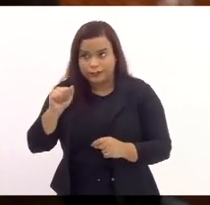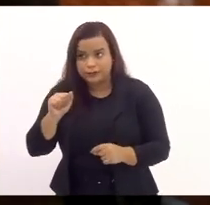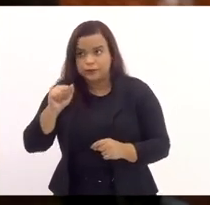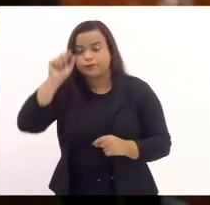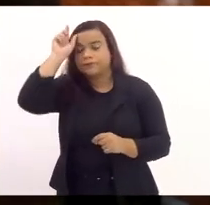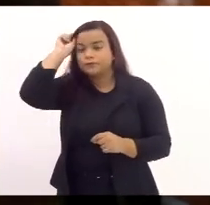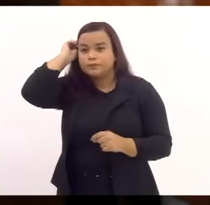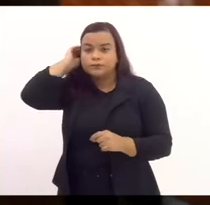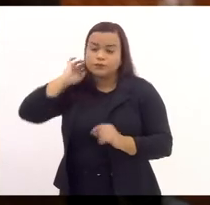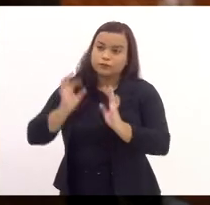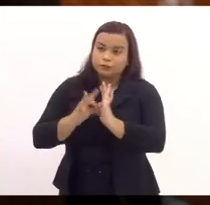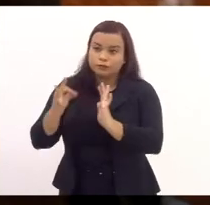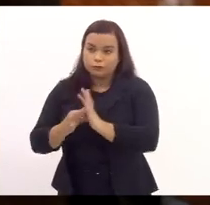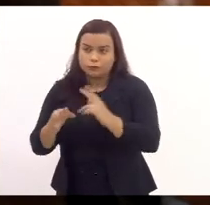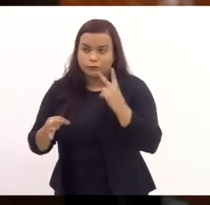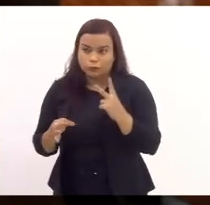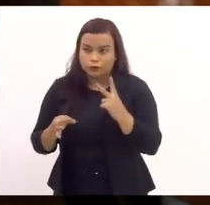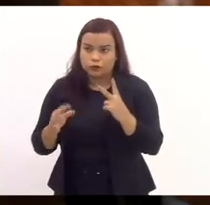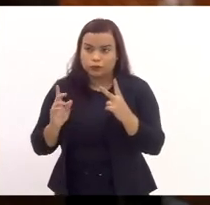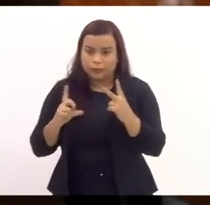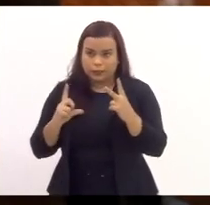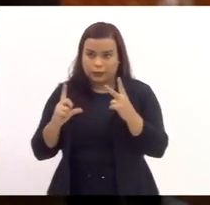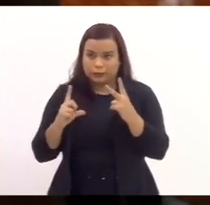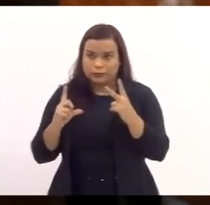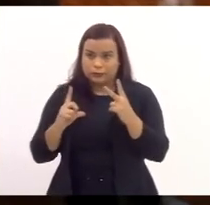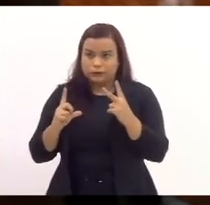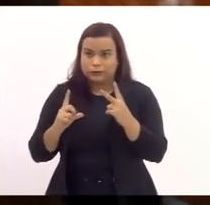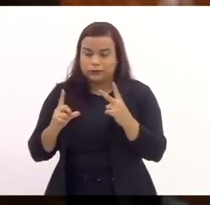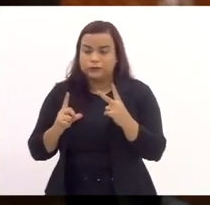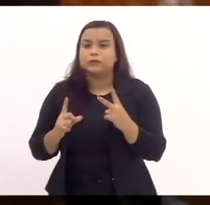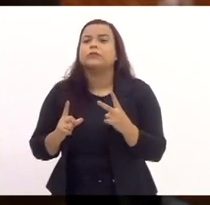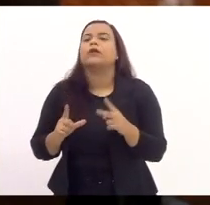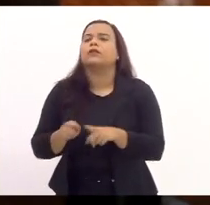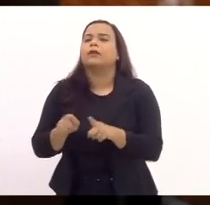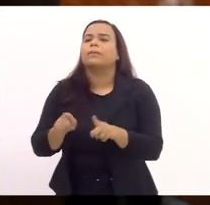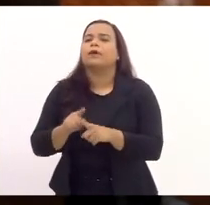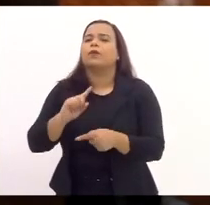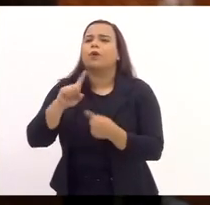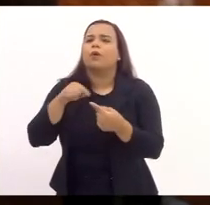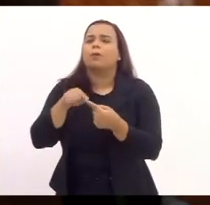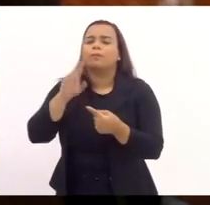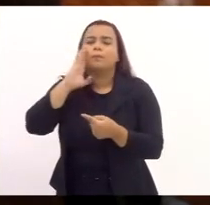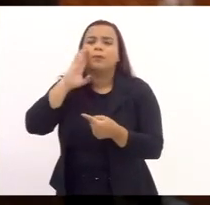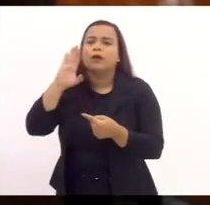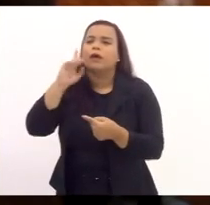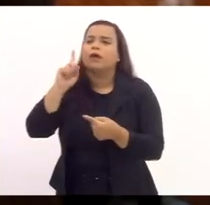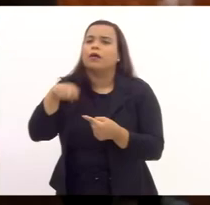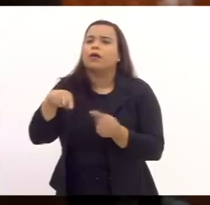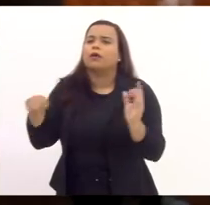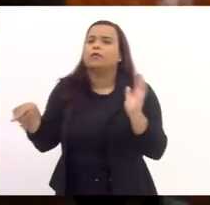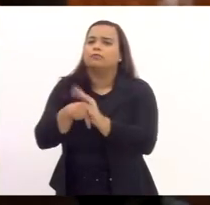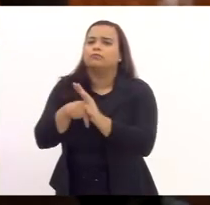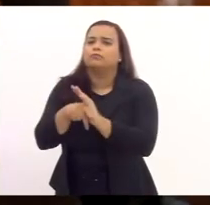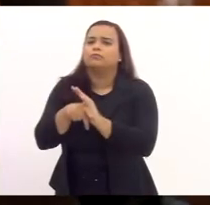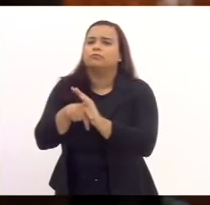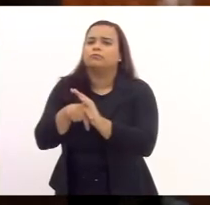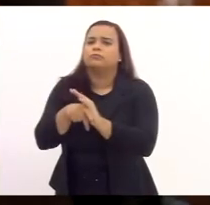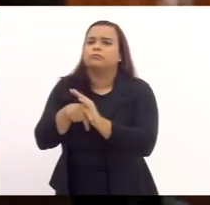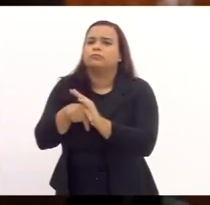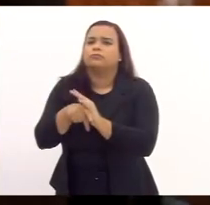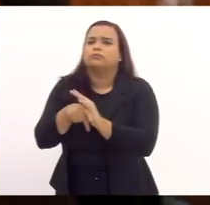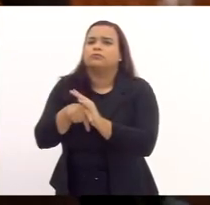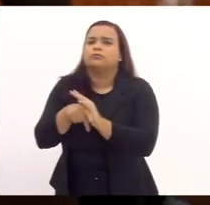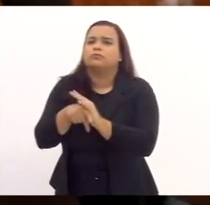foram falados aqui com Rio Trilhos e Central. O objeto principal do convênio, nesse caso específico do